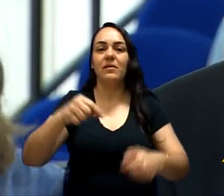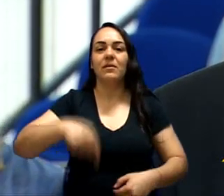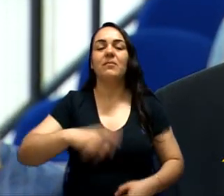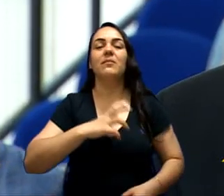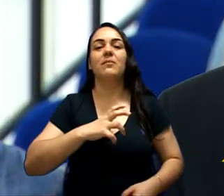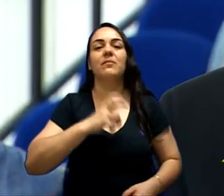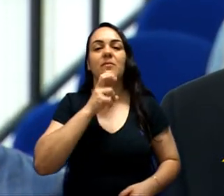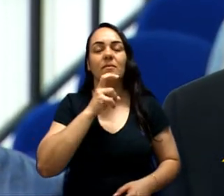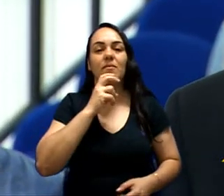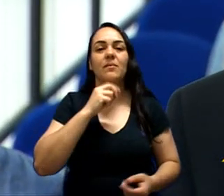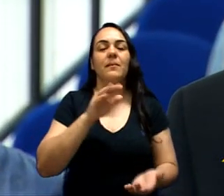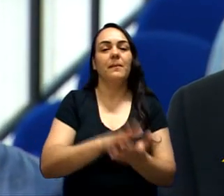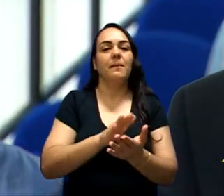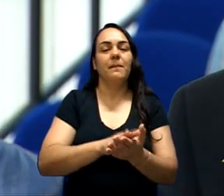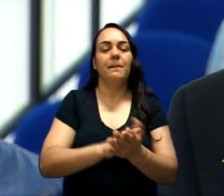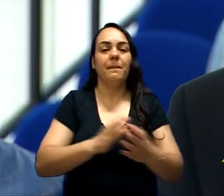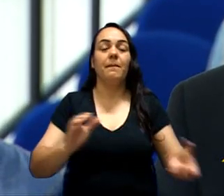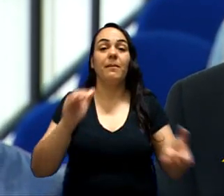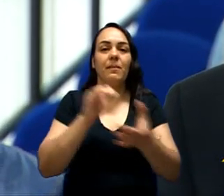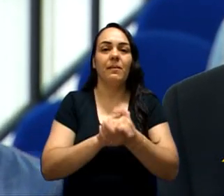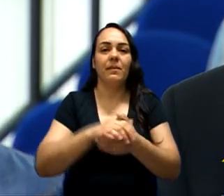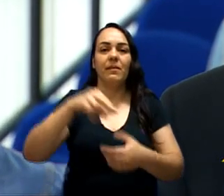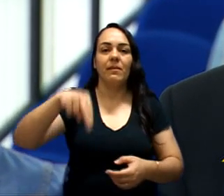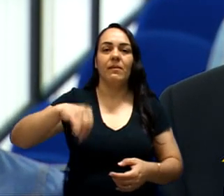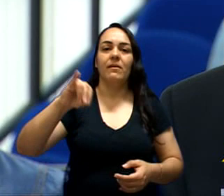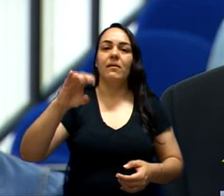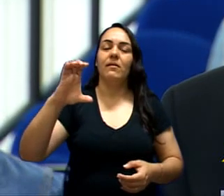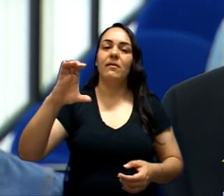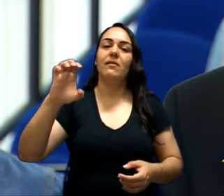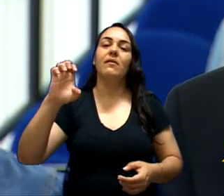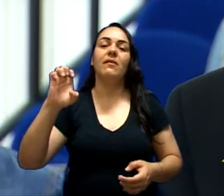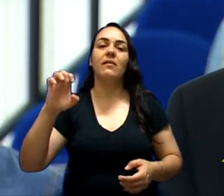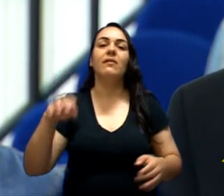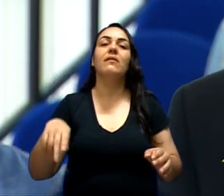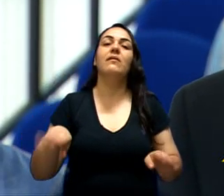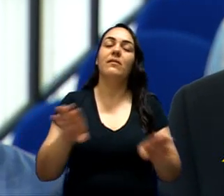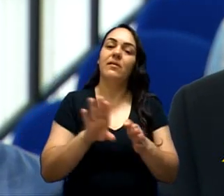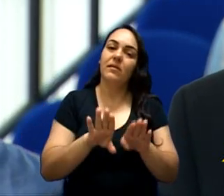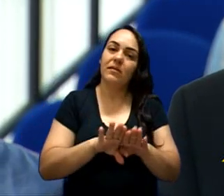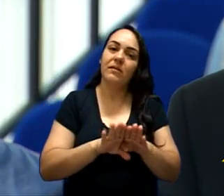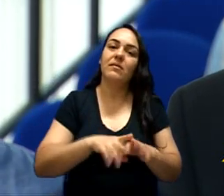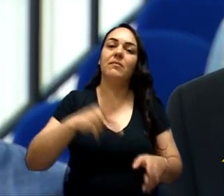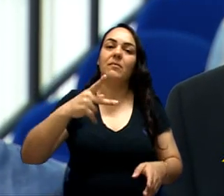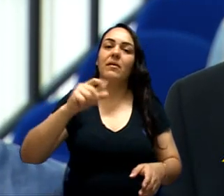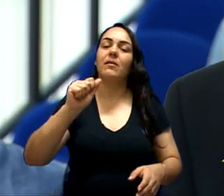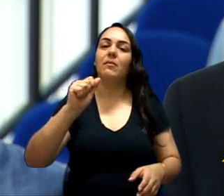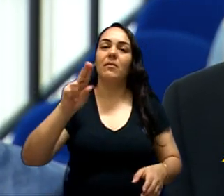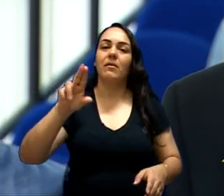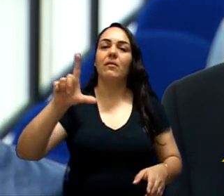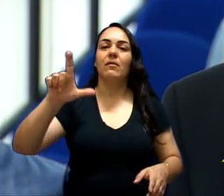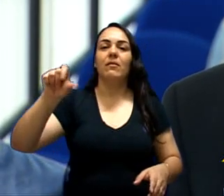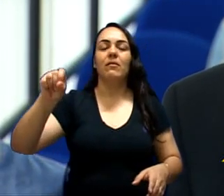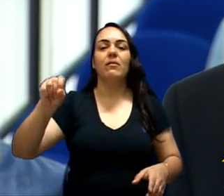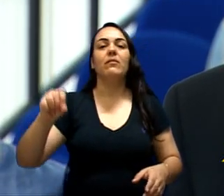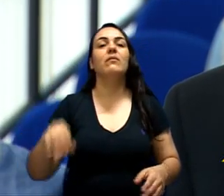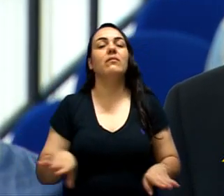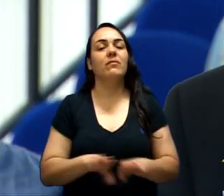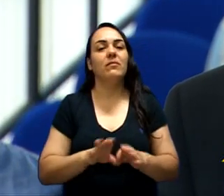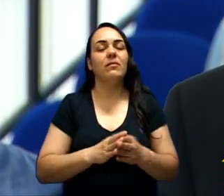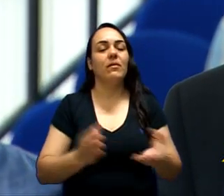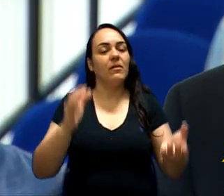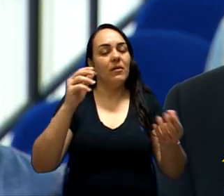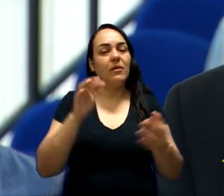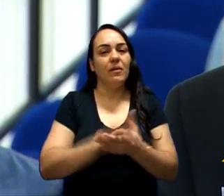de congratulações ao casal Nice Jacinto Marques e Paulo Alexandre Marques, pelo